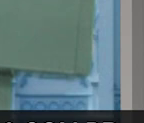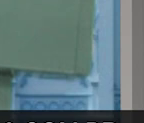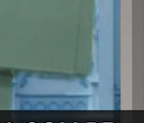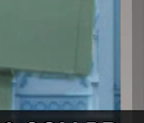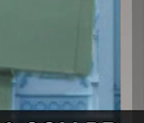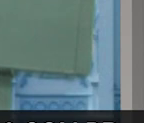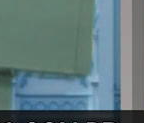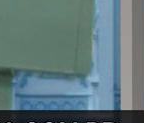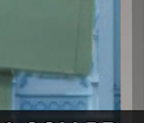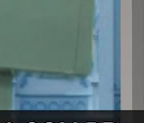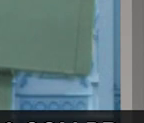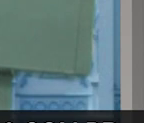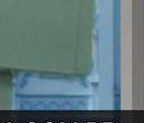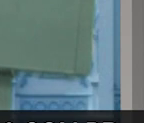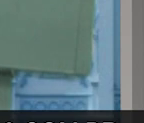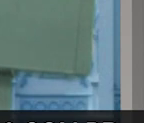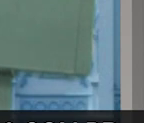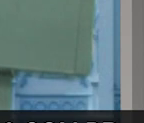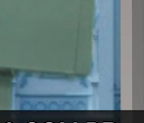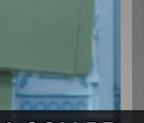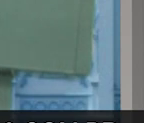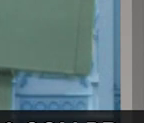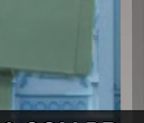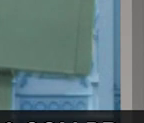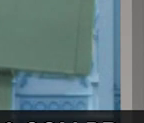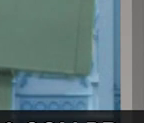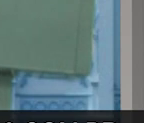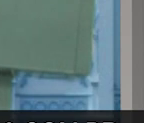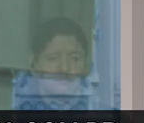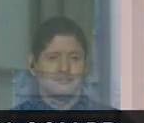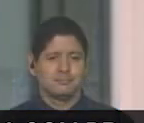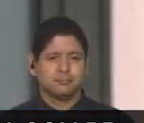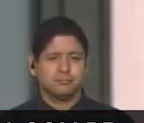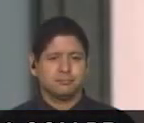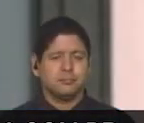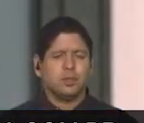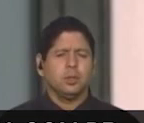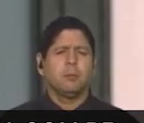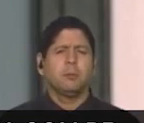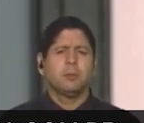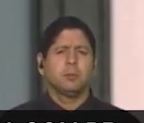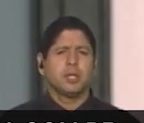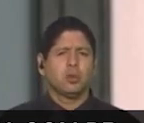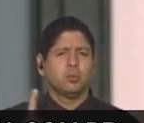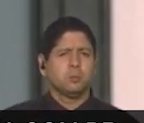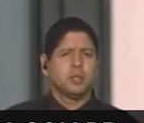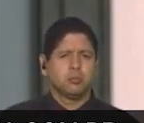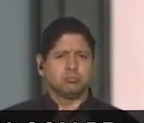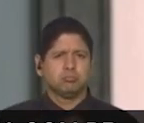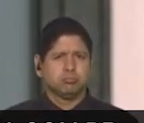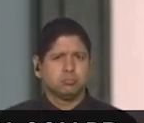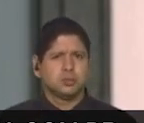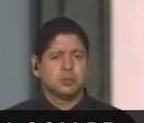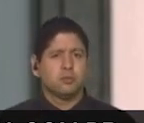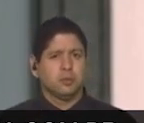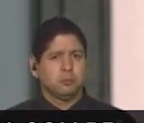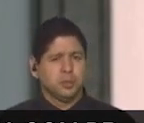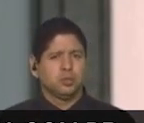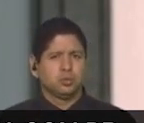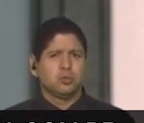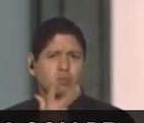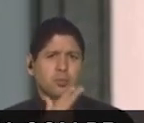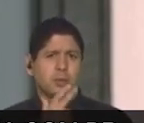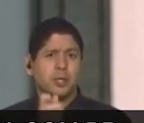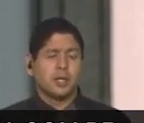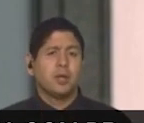a compra dos cigarros pesa no orçamento familiar. A estimativa do comprometimento do orçamento das famílias com o tabaco